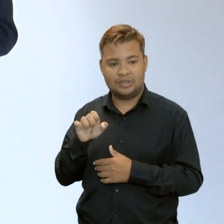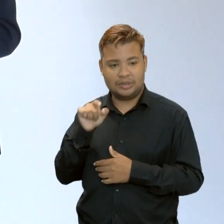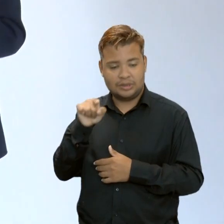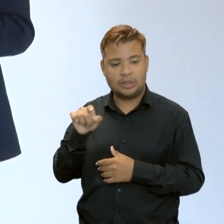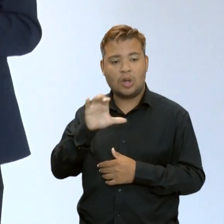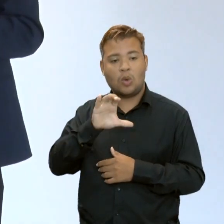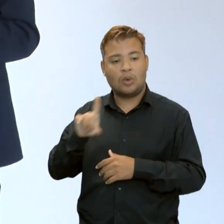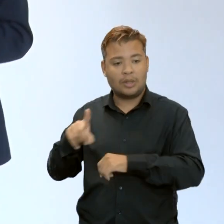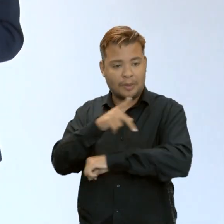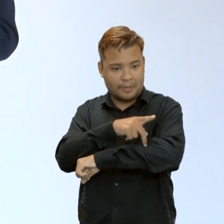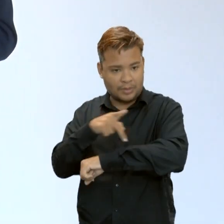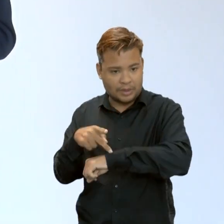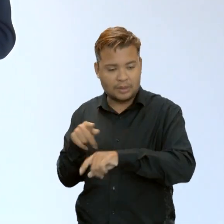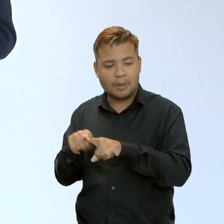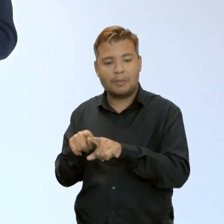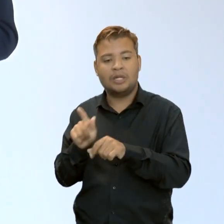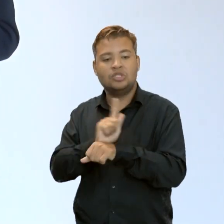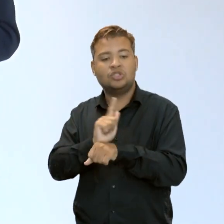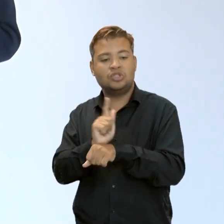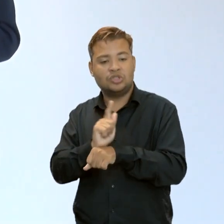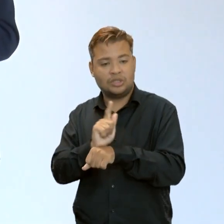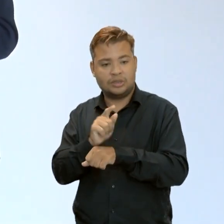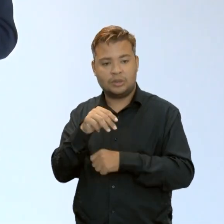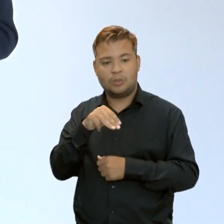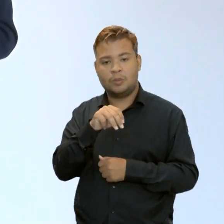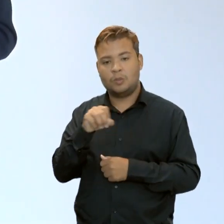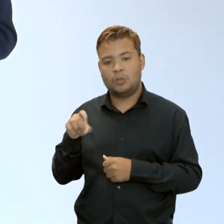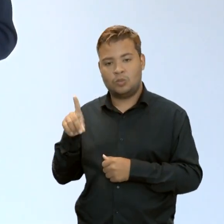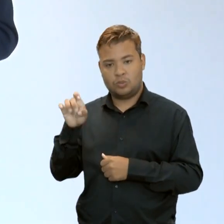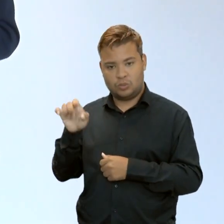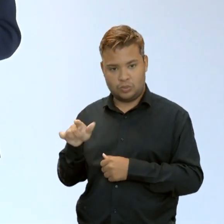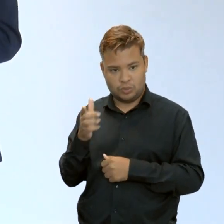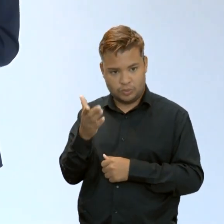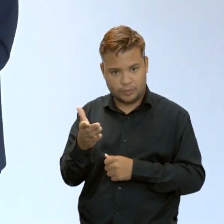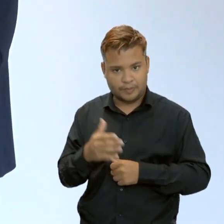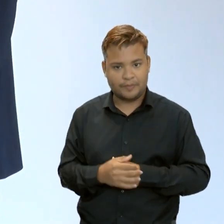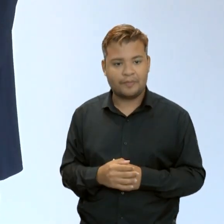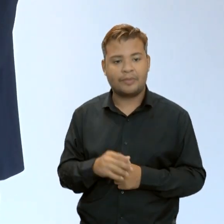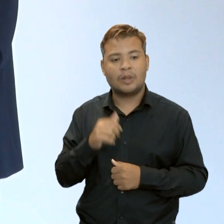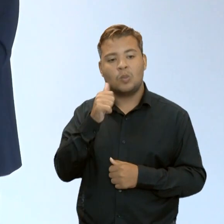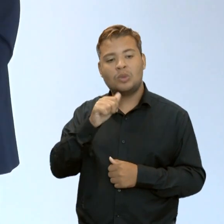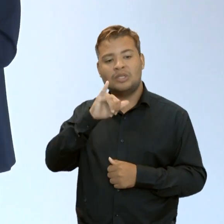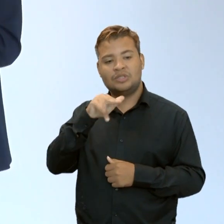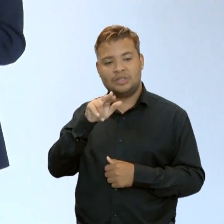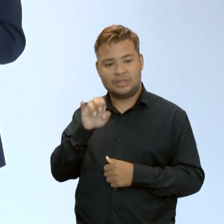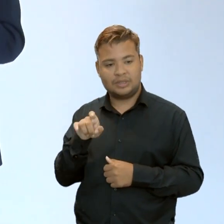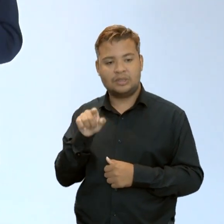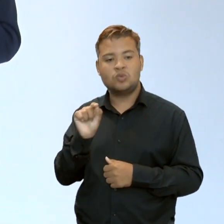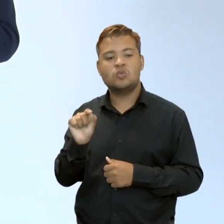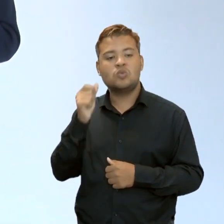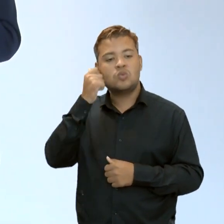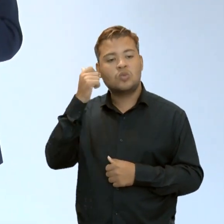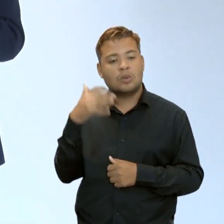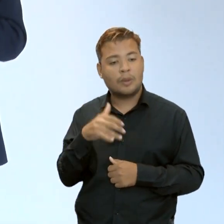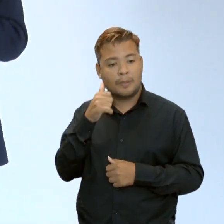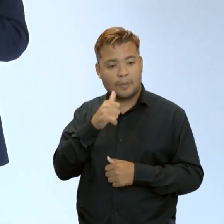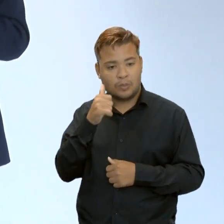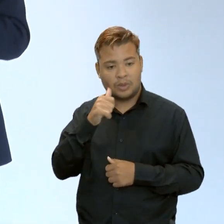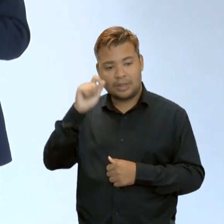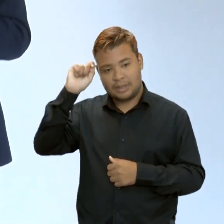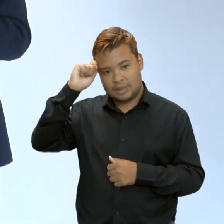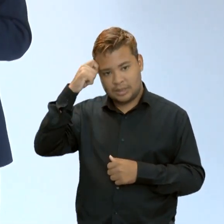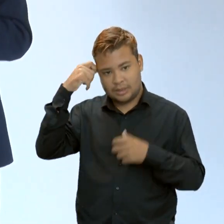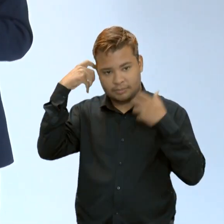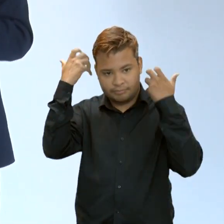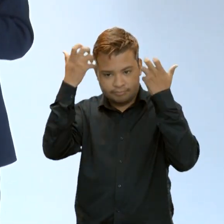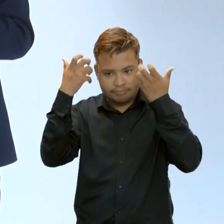Moodle do Centro Integrado de aprendizagem da UFG A Janice se identifica como uma mulher negra de cabelos crespos na